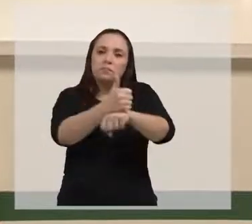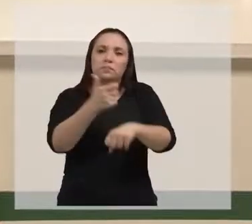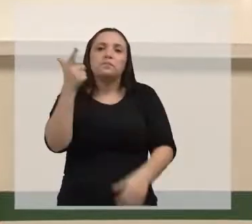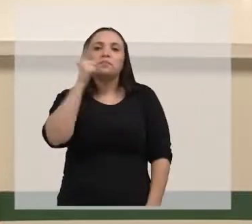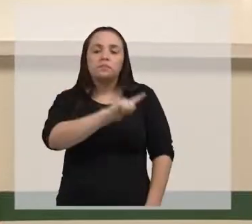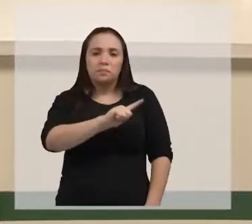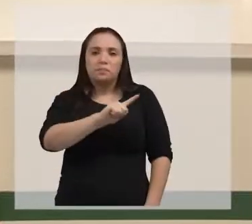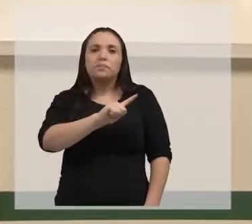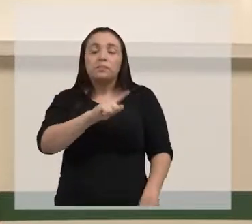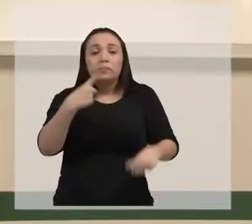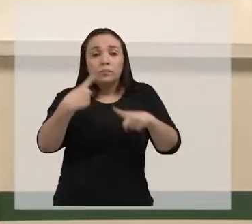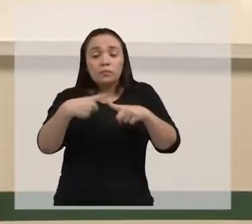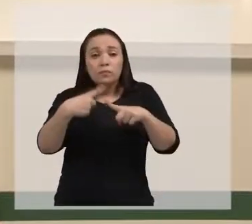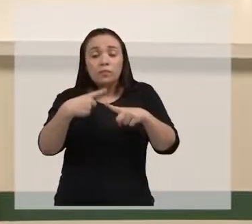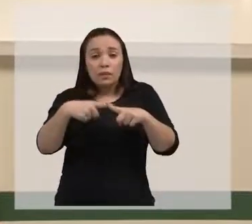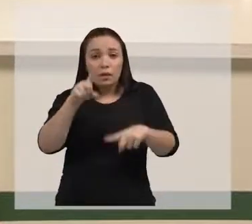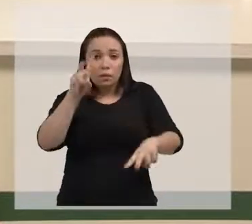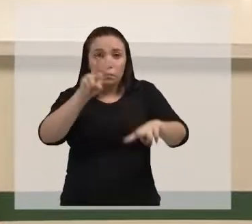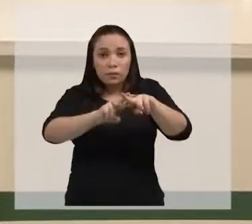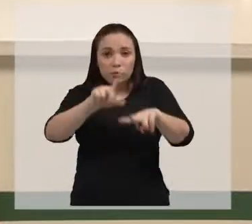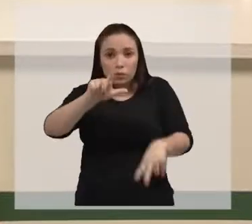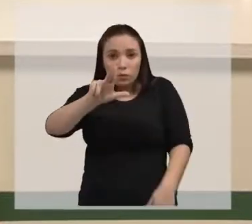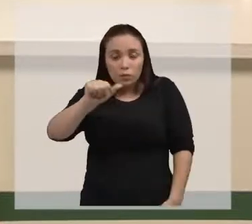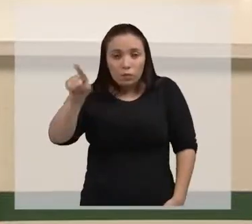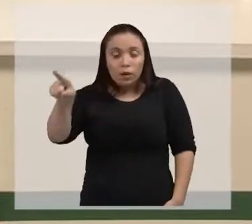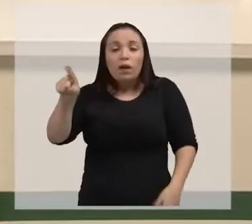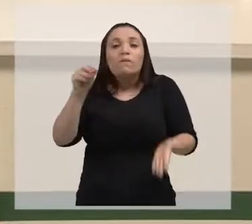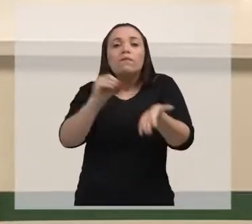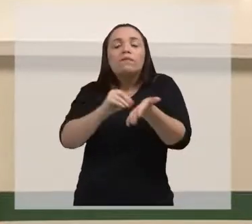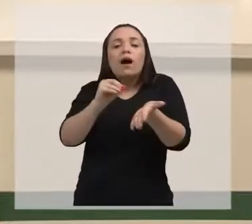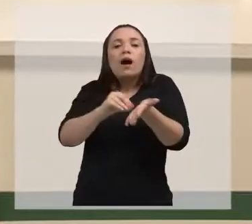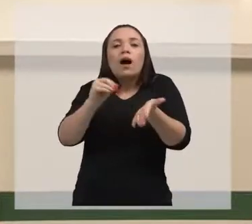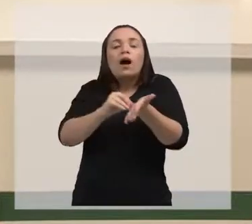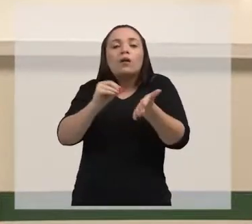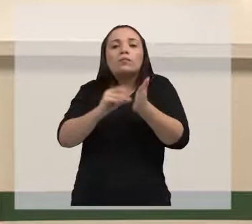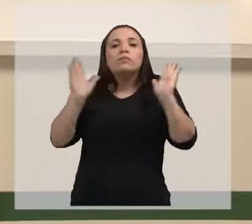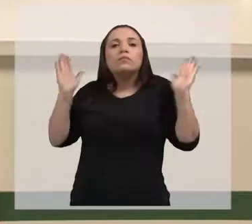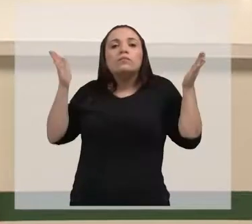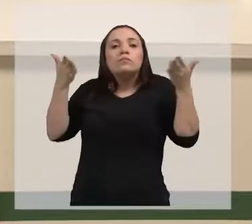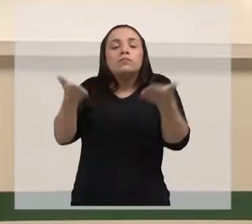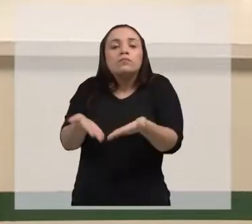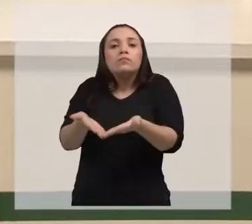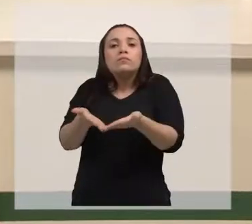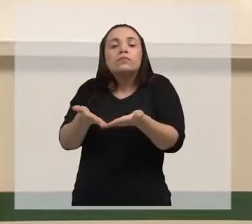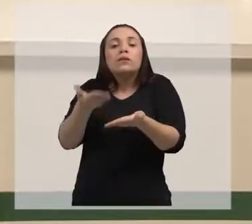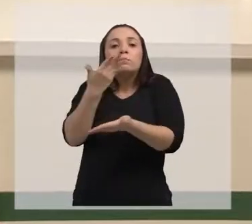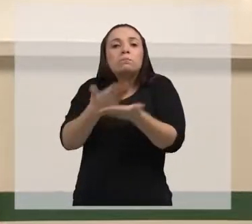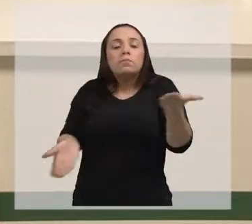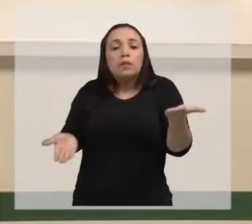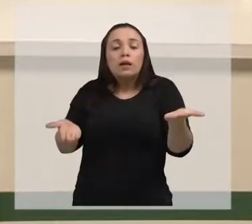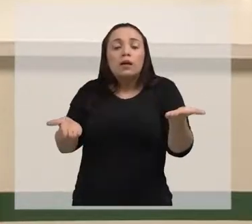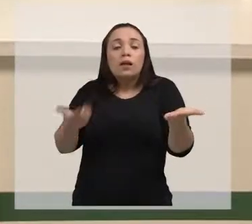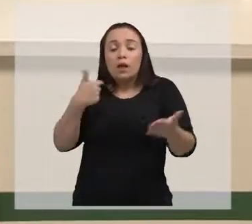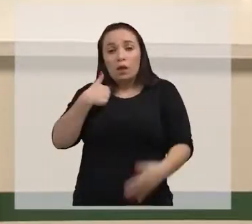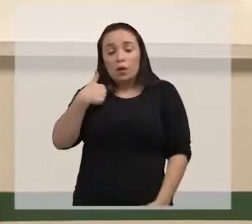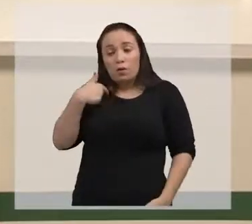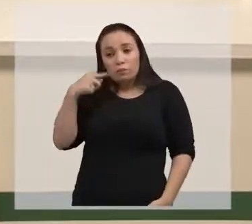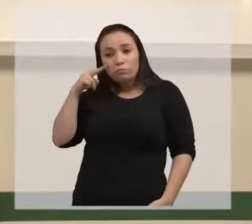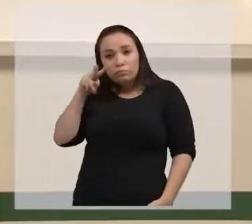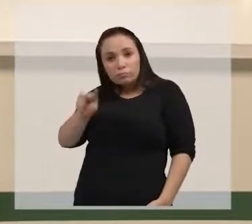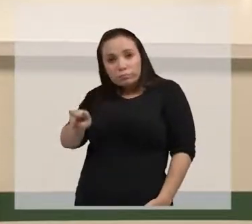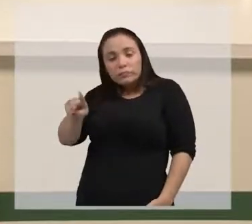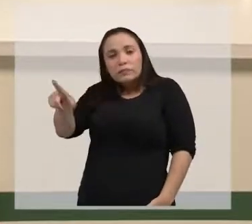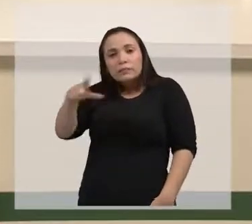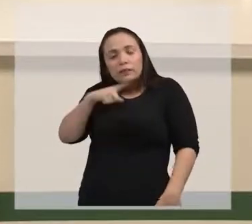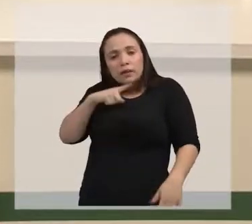do Planalto, porque com a prisão do Lula, a esquerda ficou sem referência. Não, mas o que me chamou a atenção foi criar